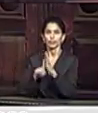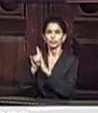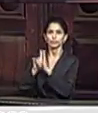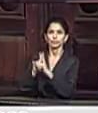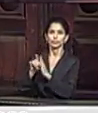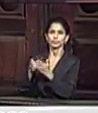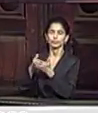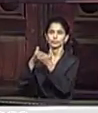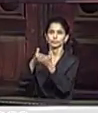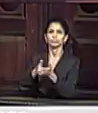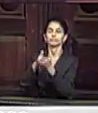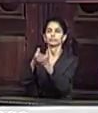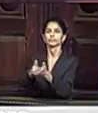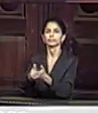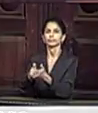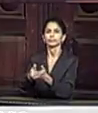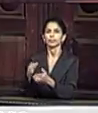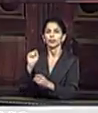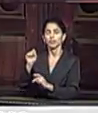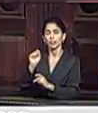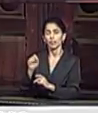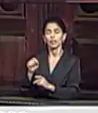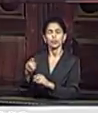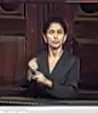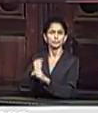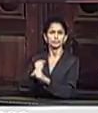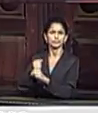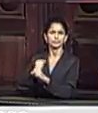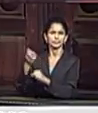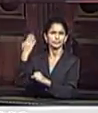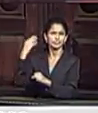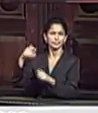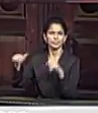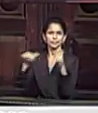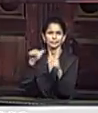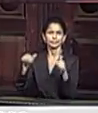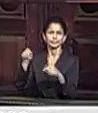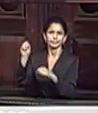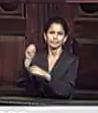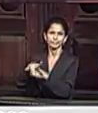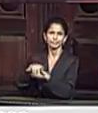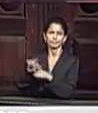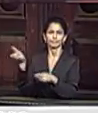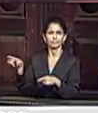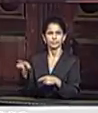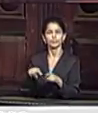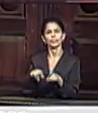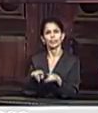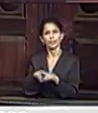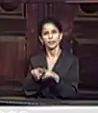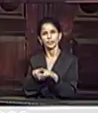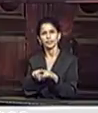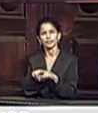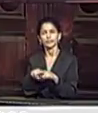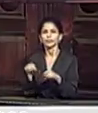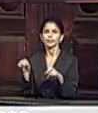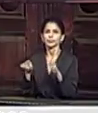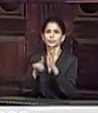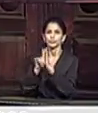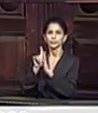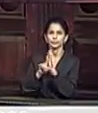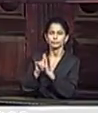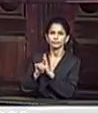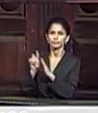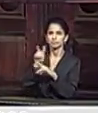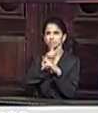São funcionários da antiga Rio Trilhos. E é o único fiscal, eu acho que no mundo, que fiscaliza, que